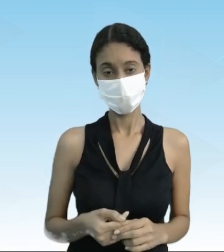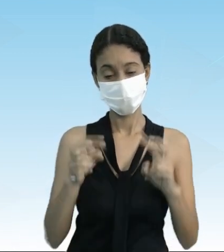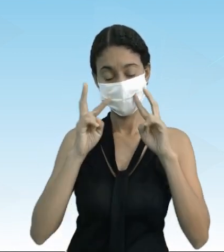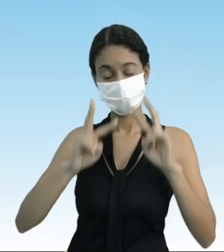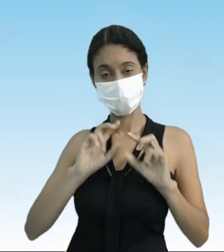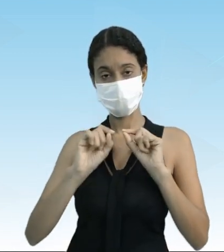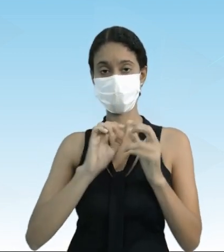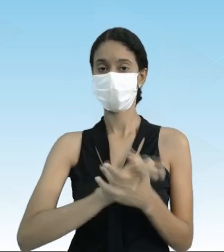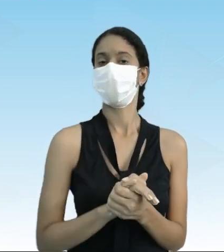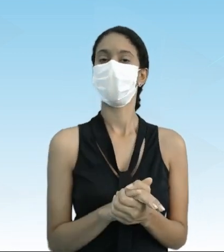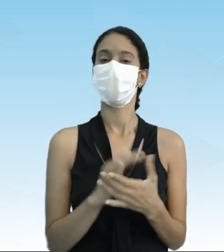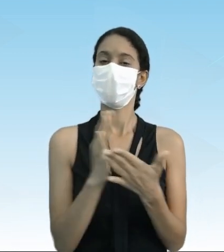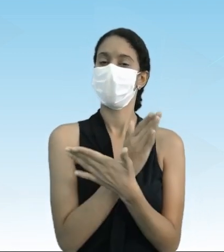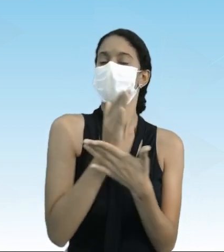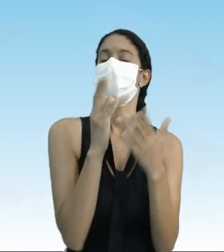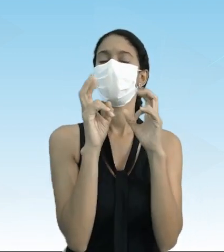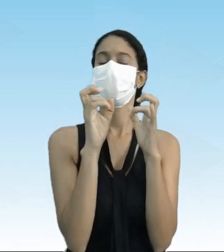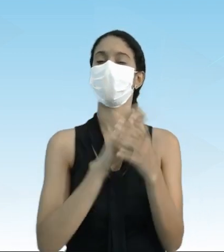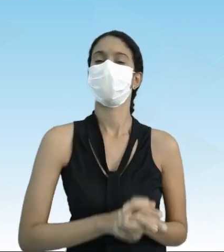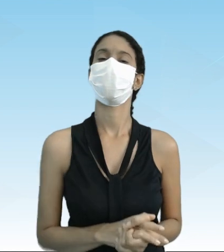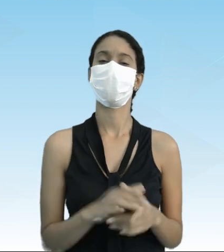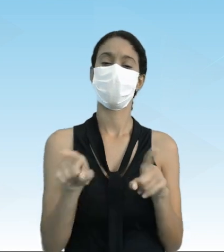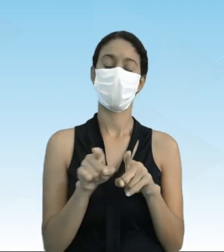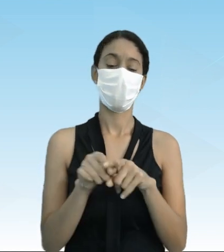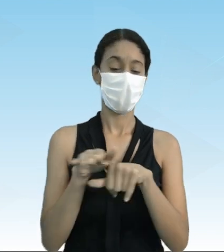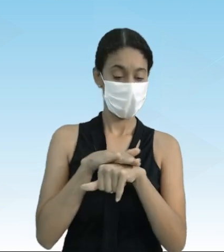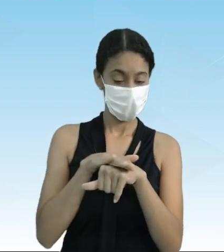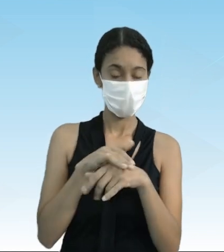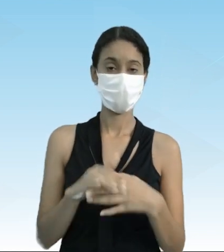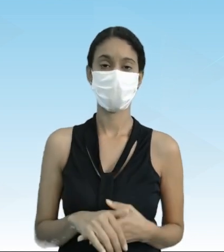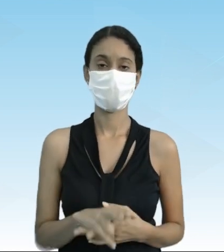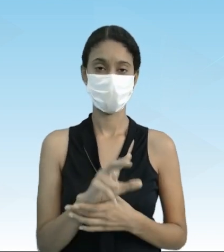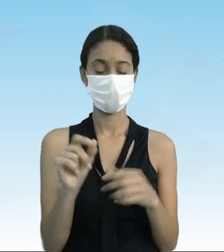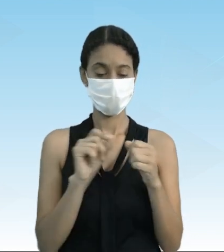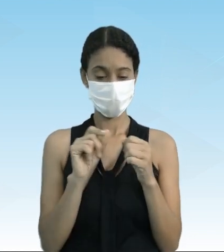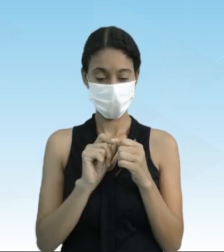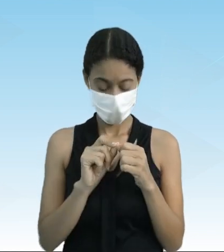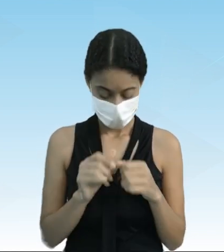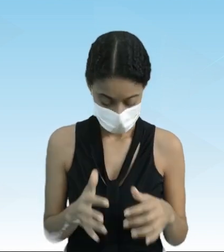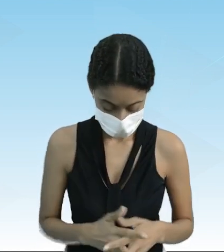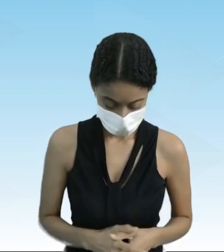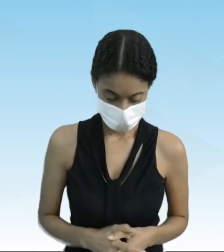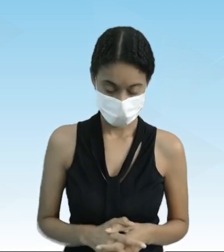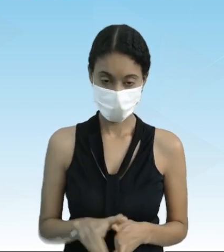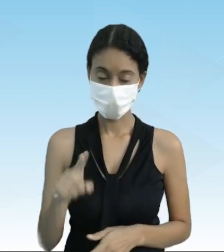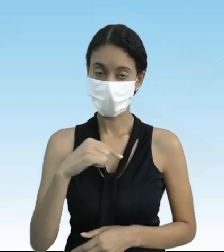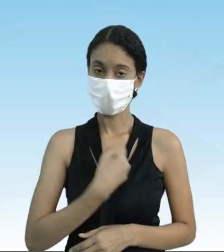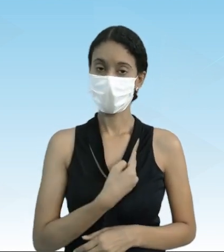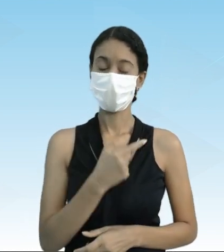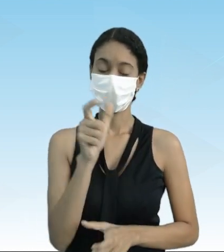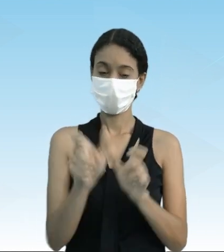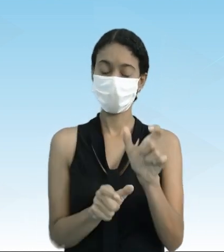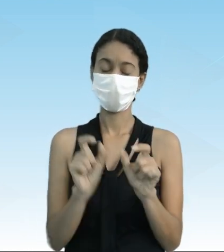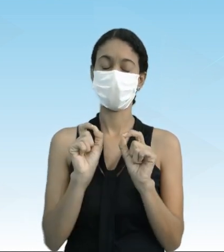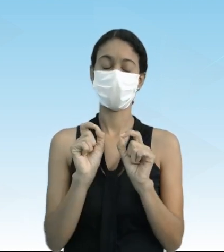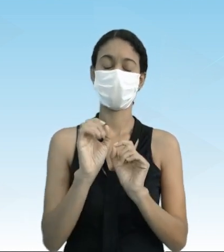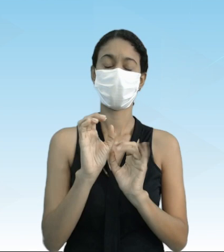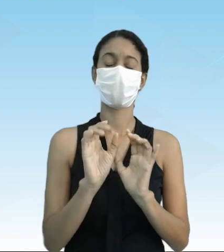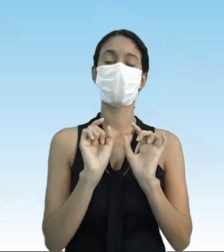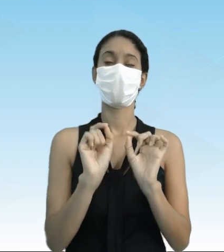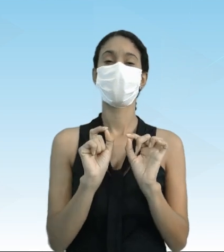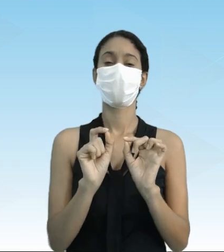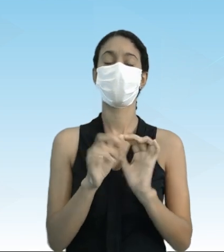ouvimos determinados assuntos, determinadas conversas e vamos reproduzir aquilo ao nosso modo, com certo